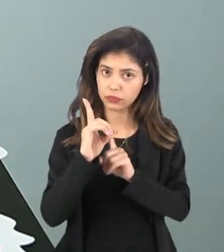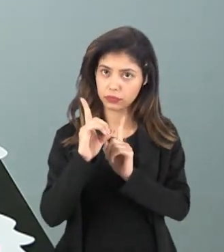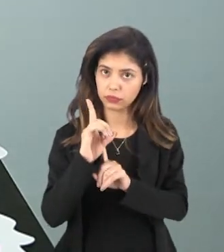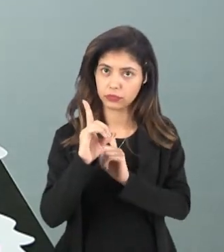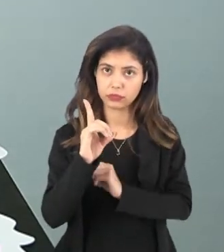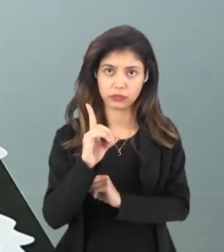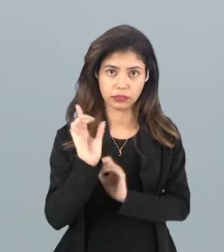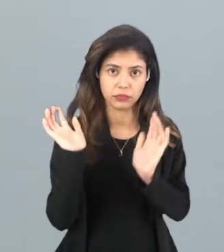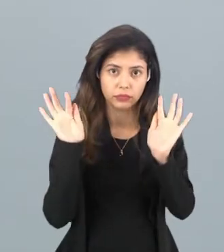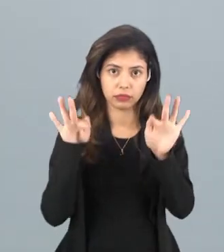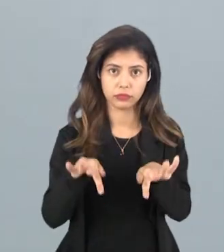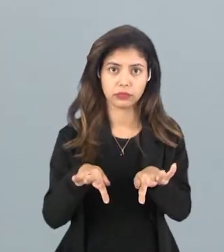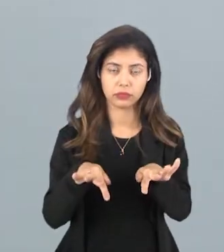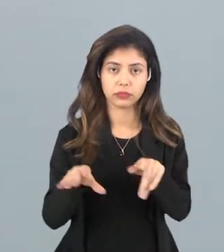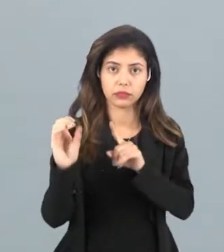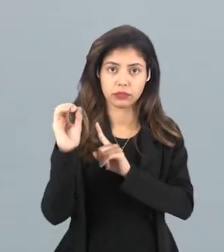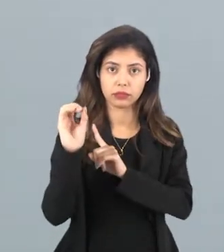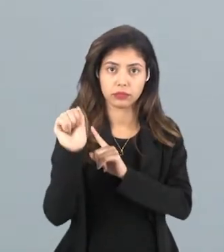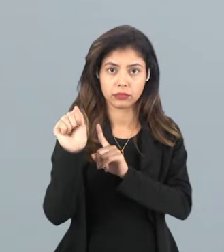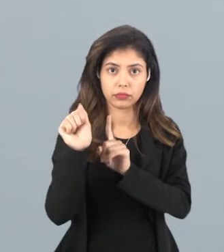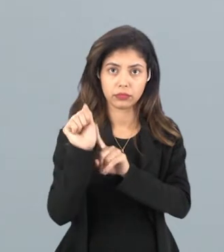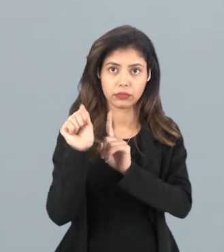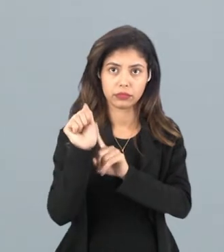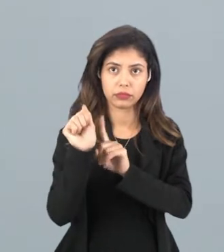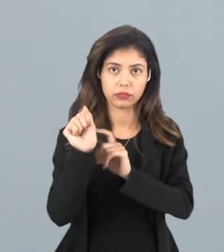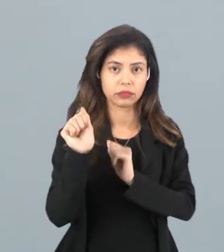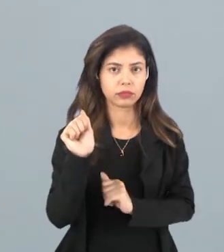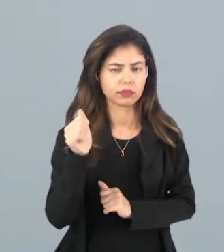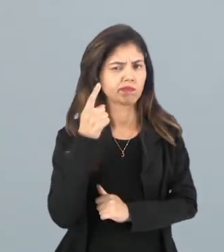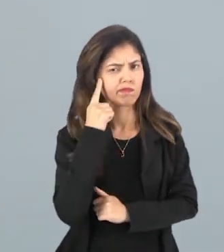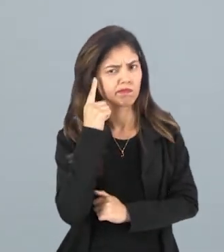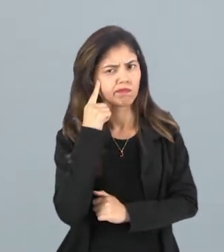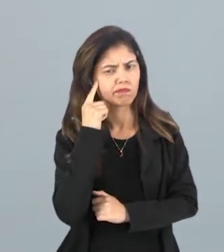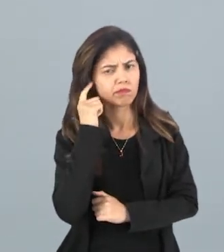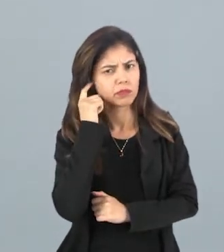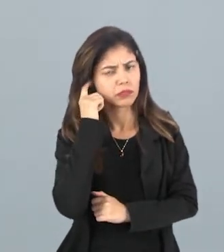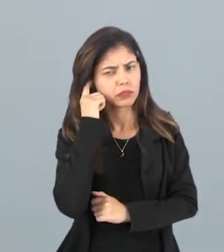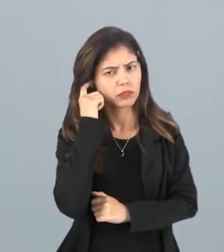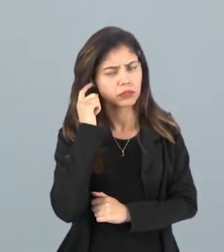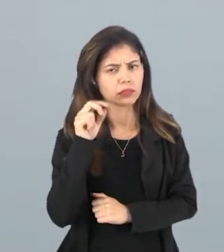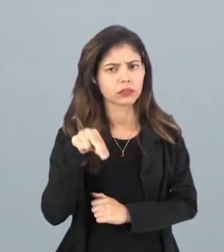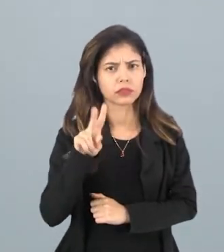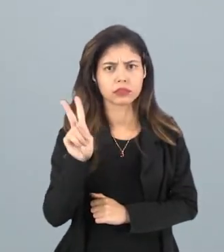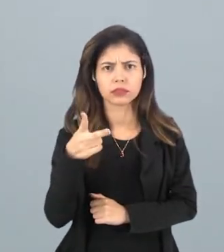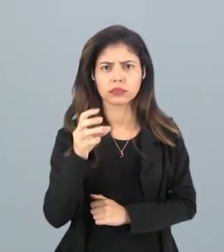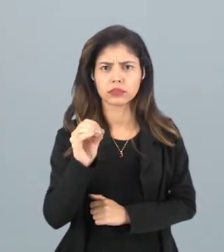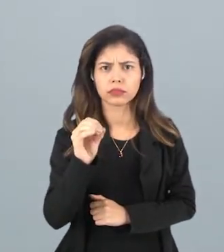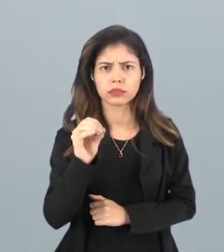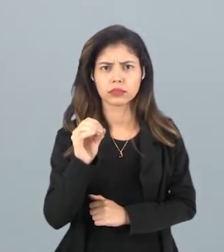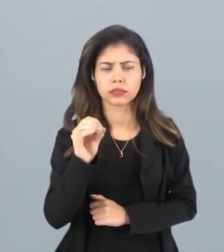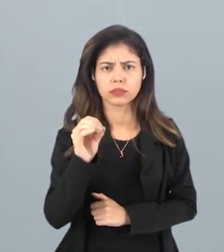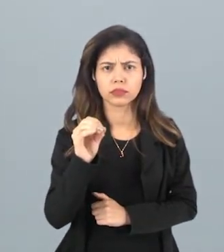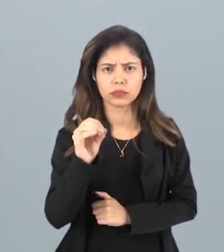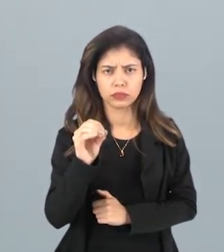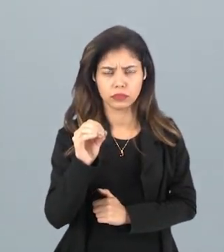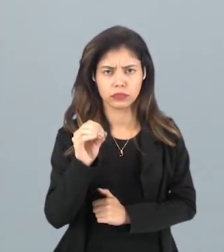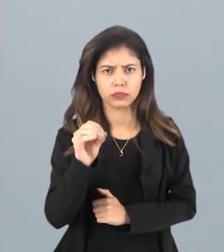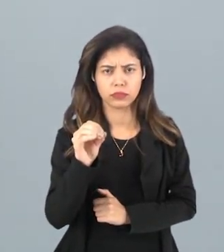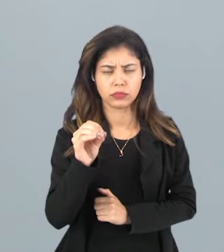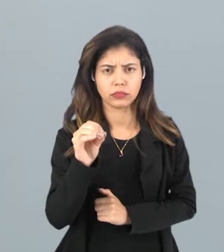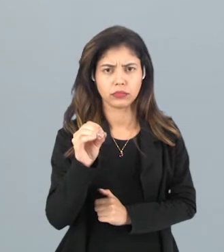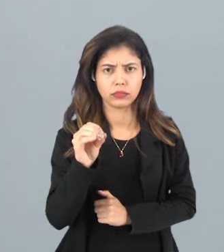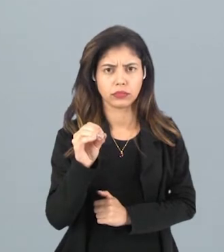d e termina com a letra A muito em h o fica